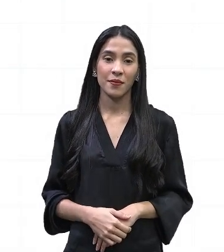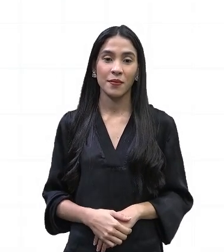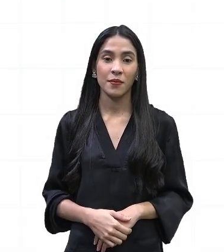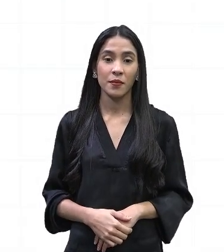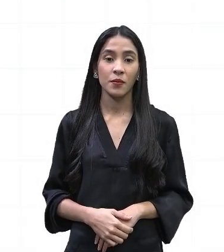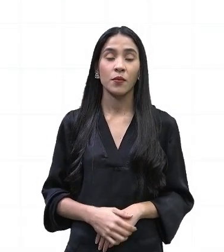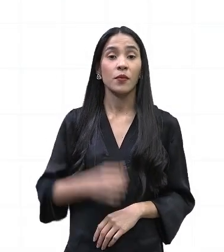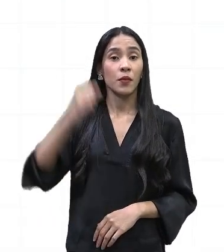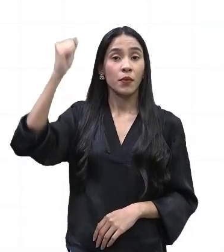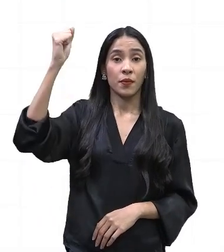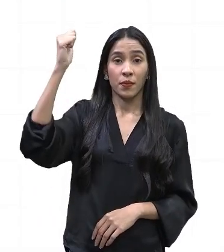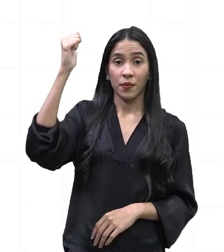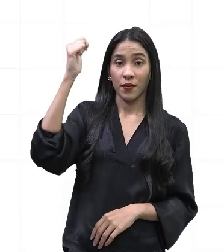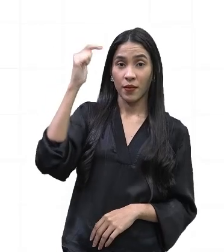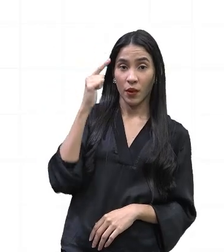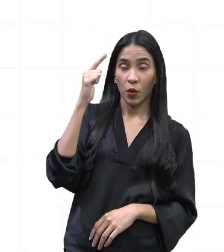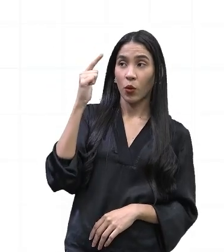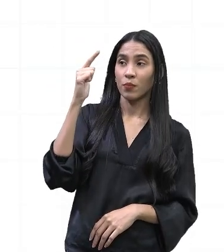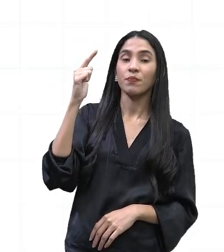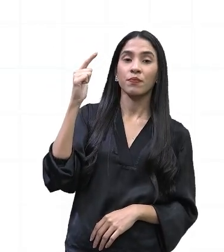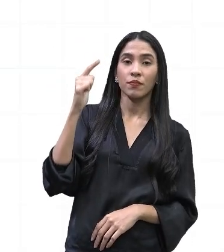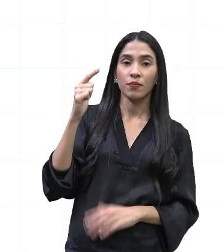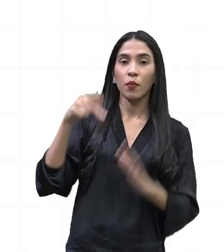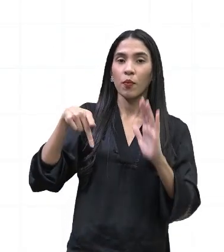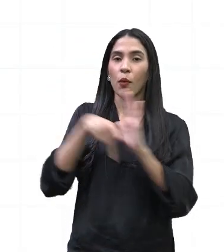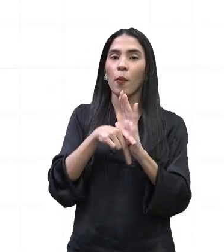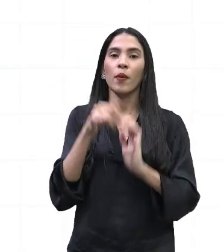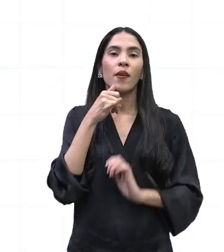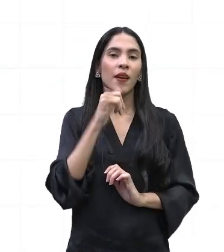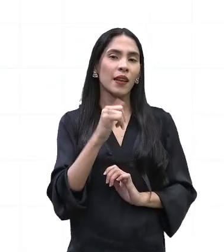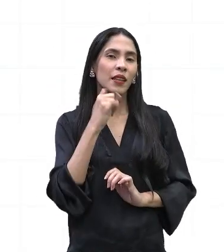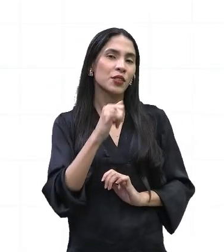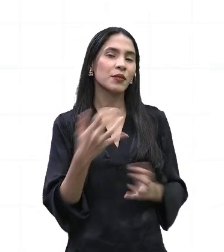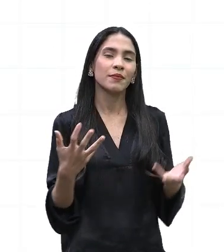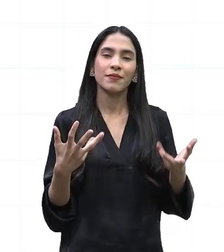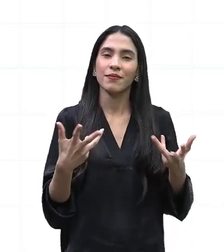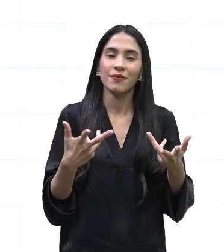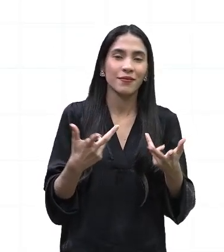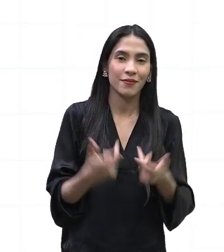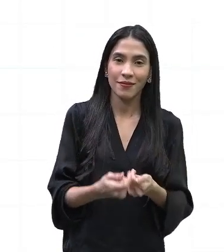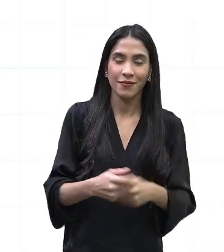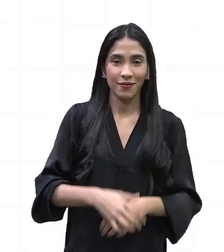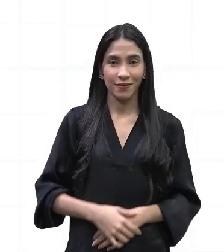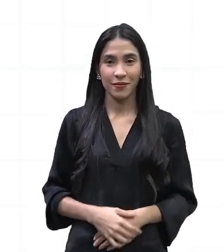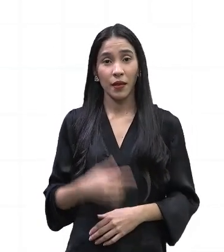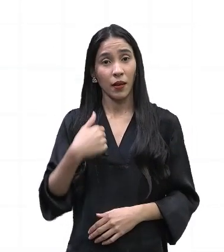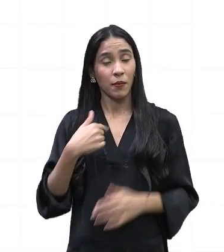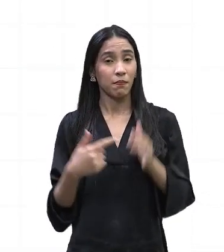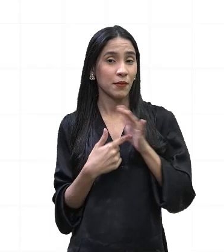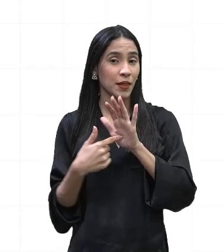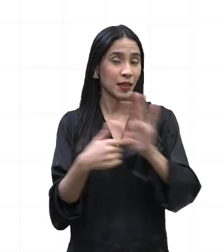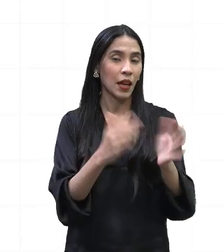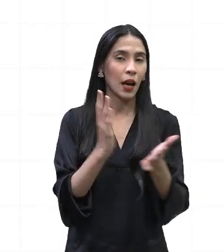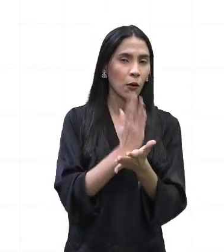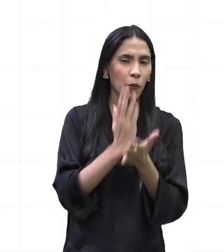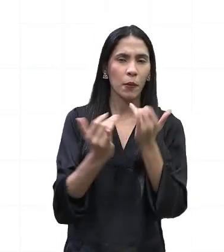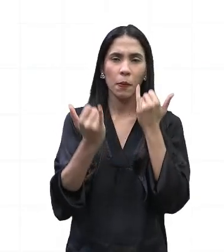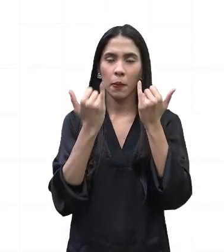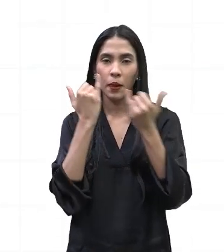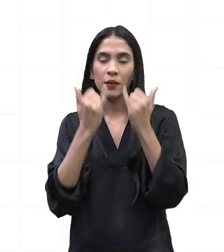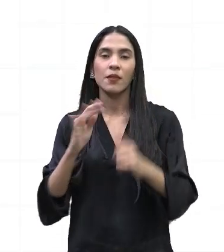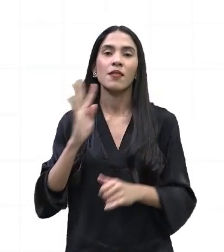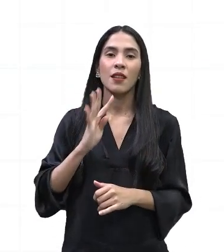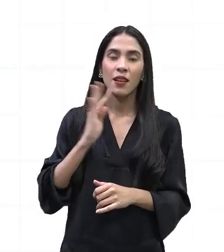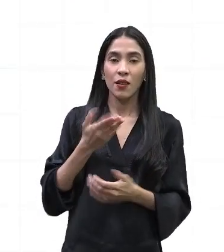O Sol, é essa fonte de energia tão maravilhosa. E aí eu vou apresentar alguns dados bem legais